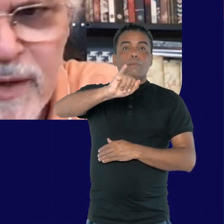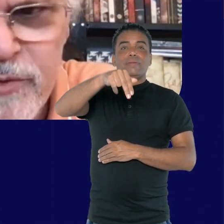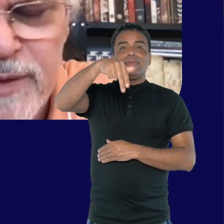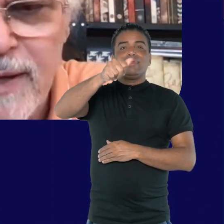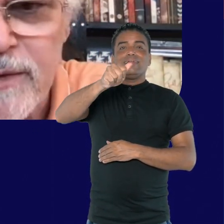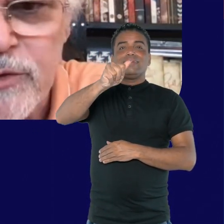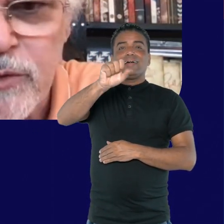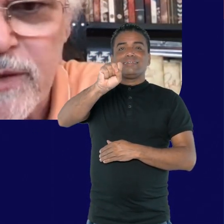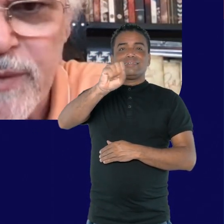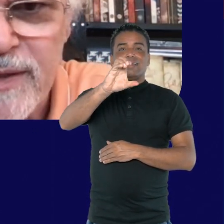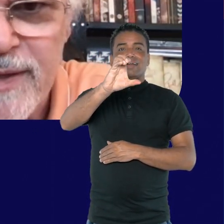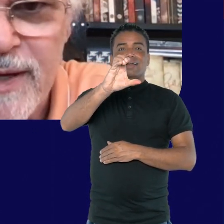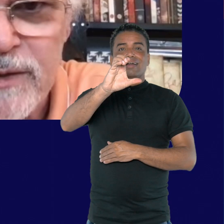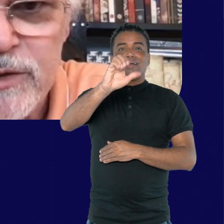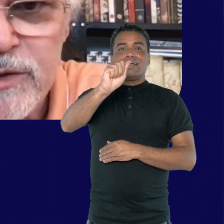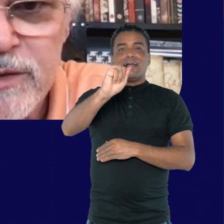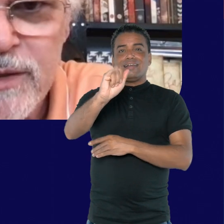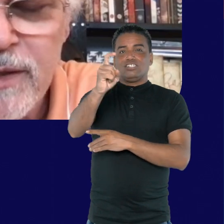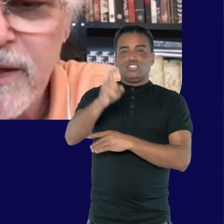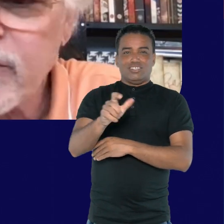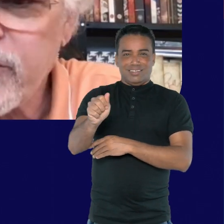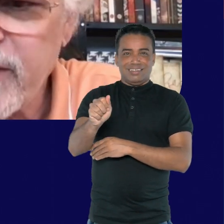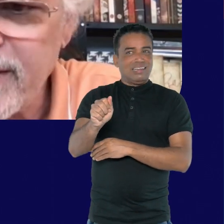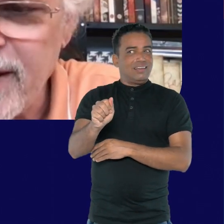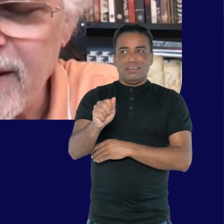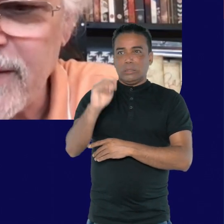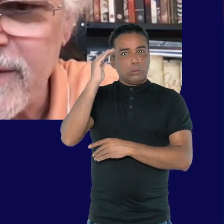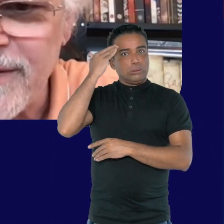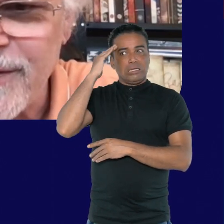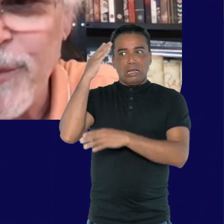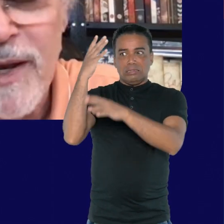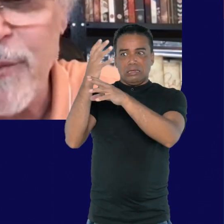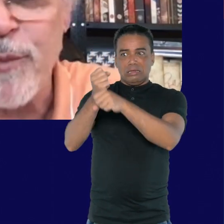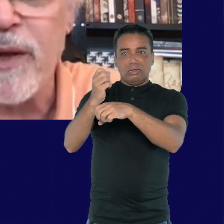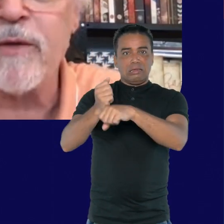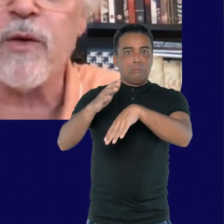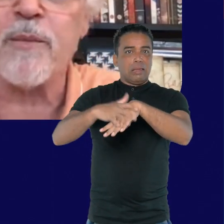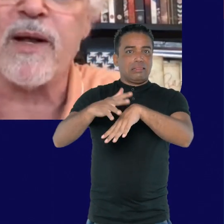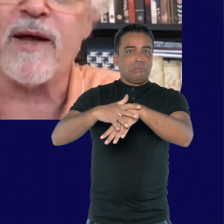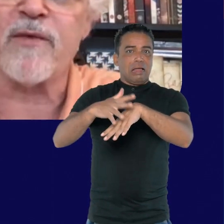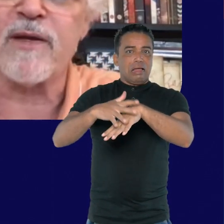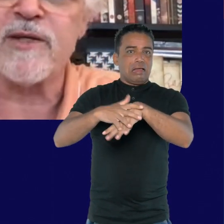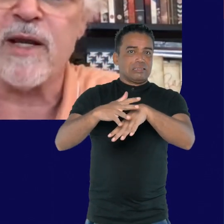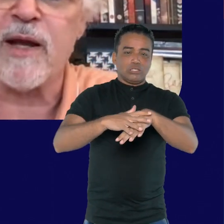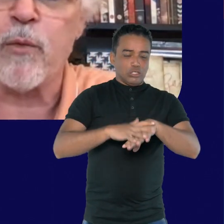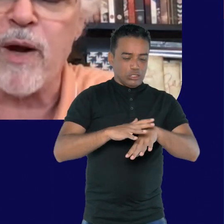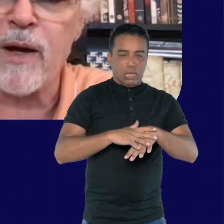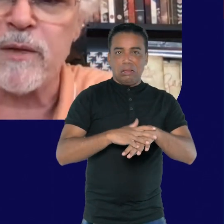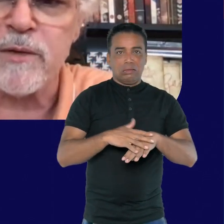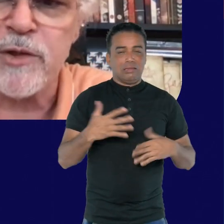Eu não conheço nada de contabilidade, eu não sei nada, eu me lembro bem de uma palavra que tinha lá, o Arnold,